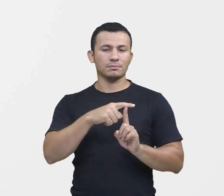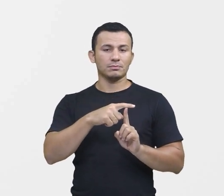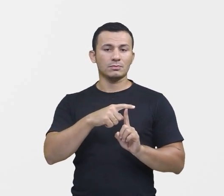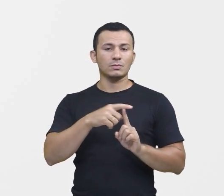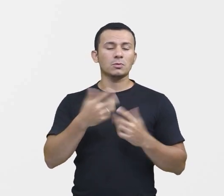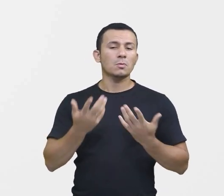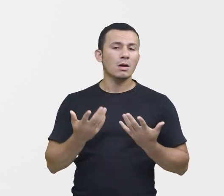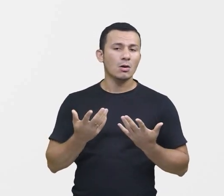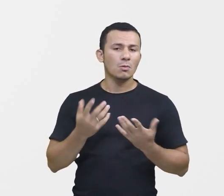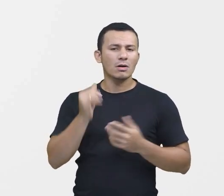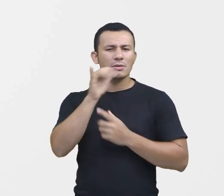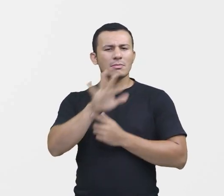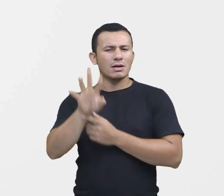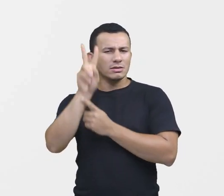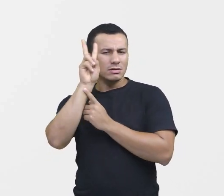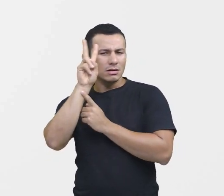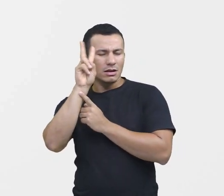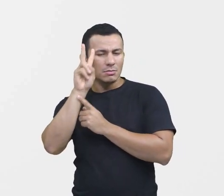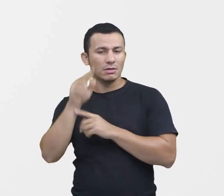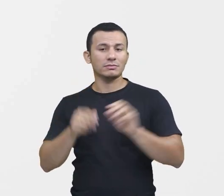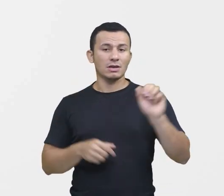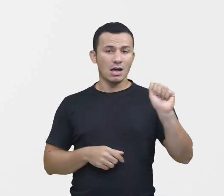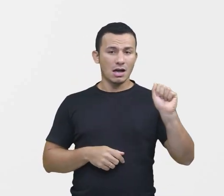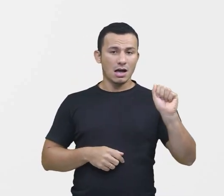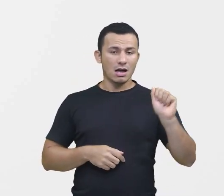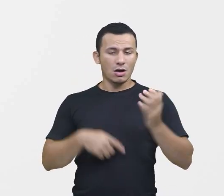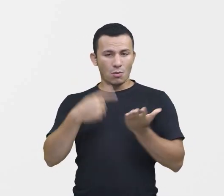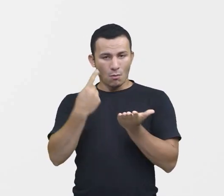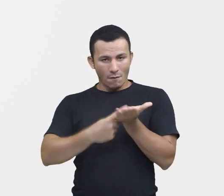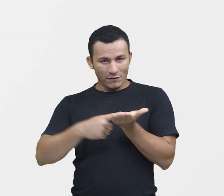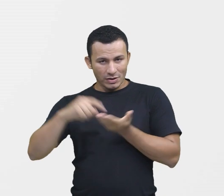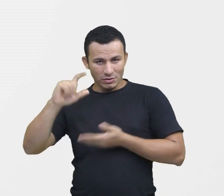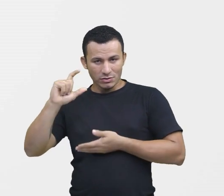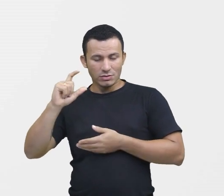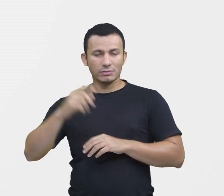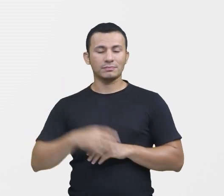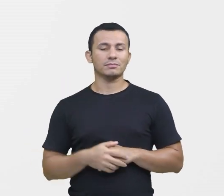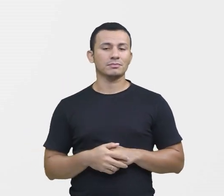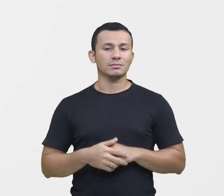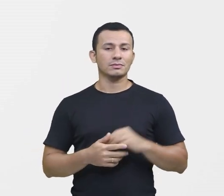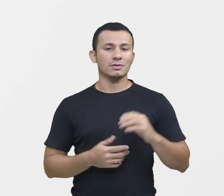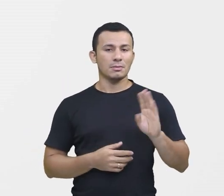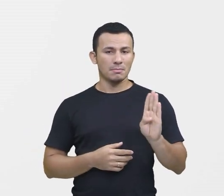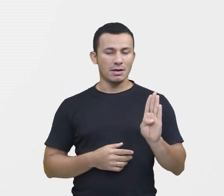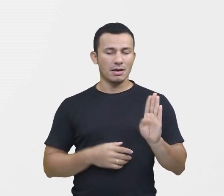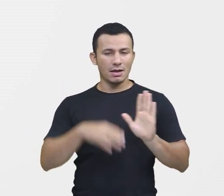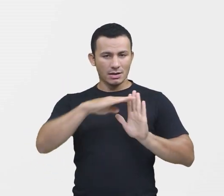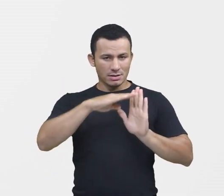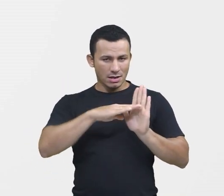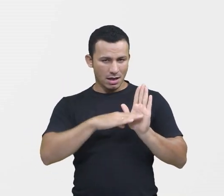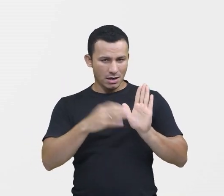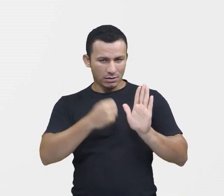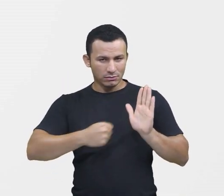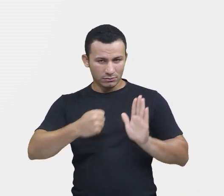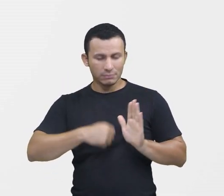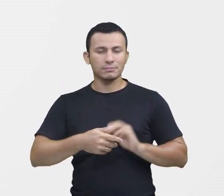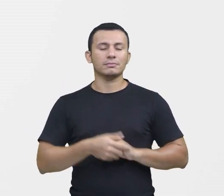um, o que que era? Opção A, convite, opção B, receita, opção